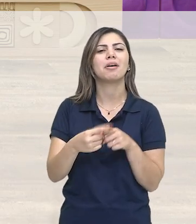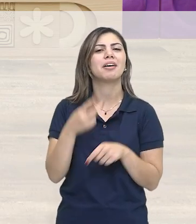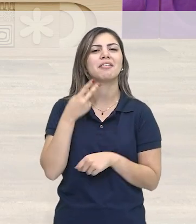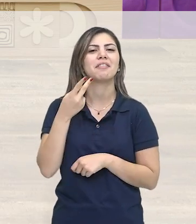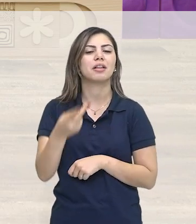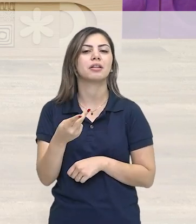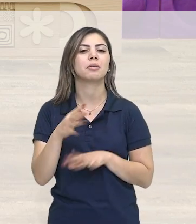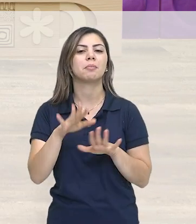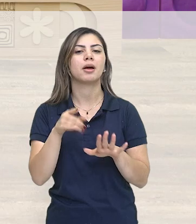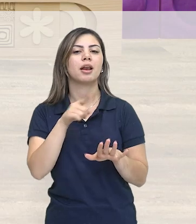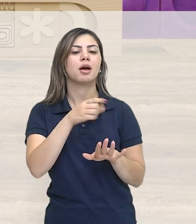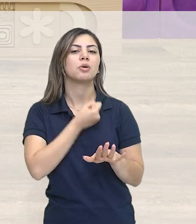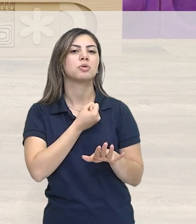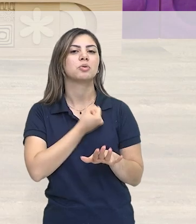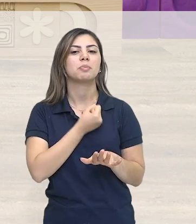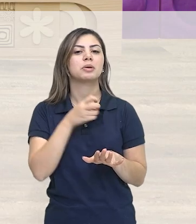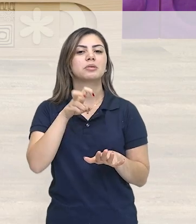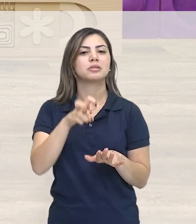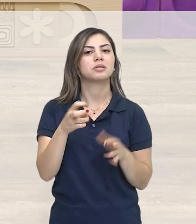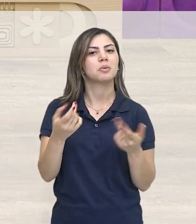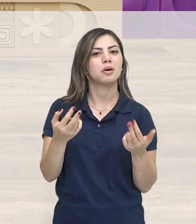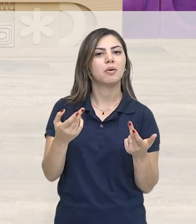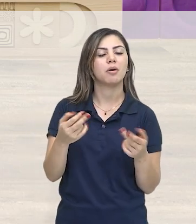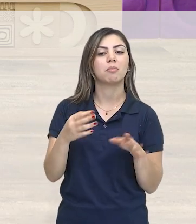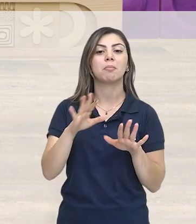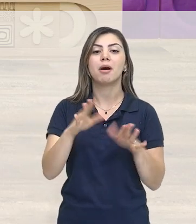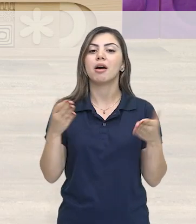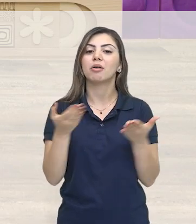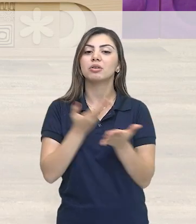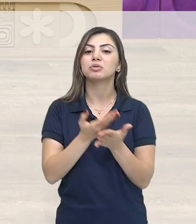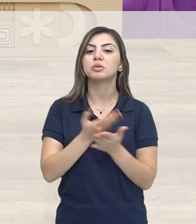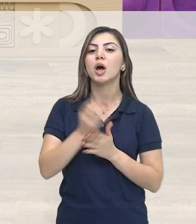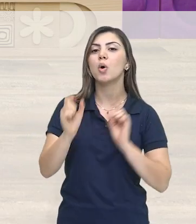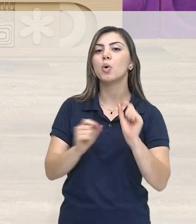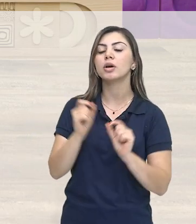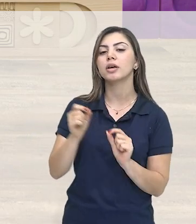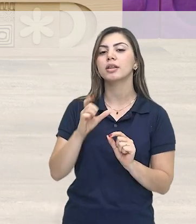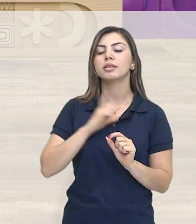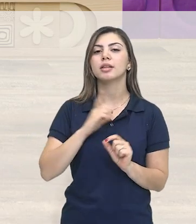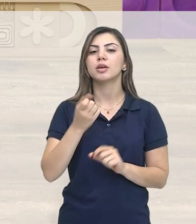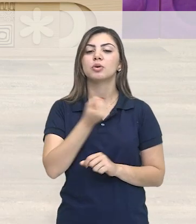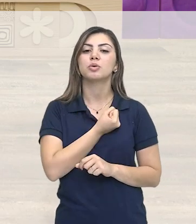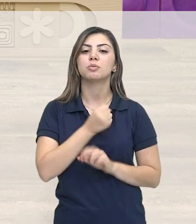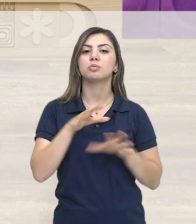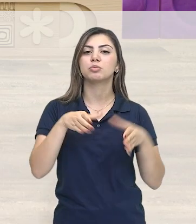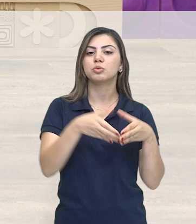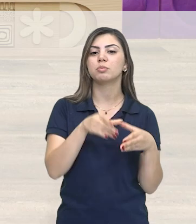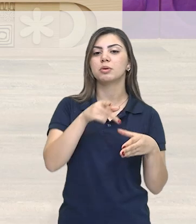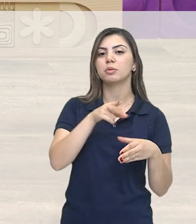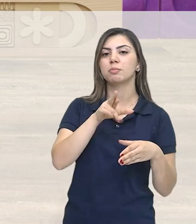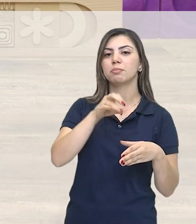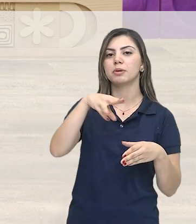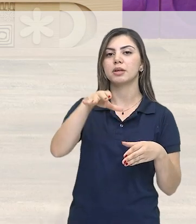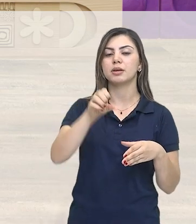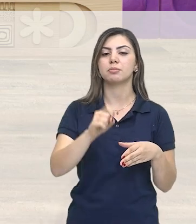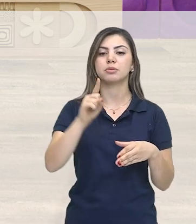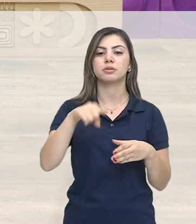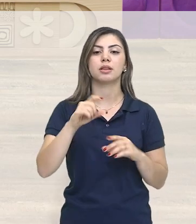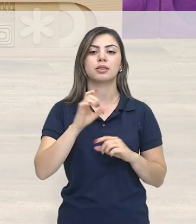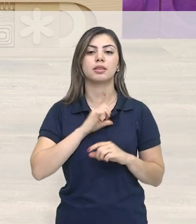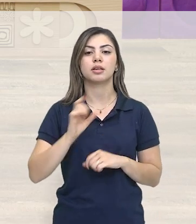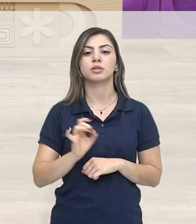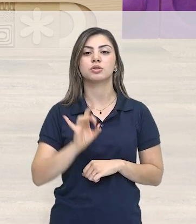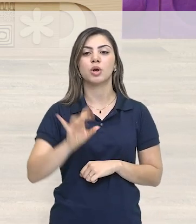primo e o número 5 também? Vamos ver o que são os números primos. Os números primos, eles são números que apresentam